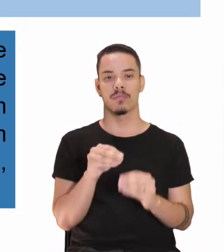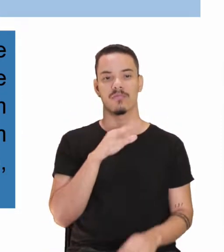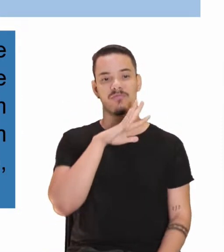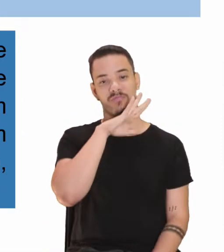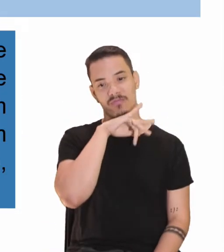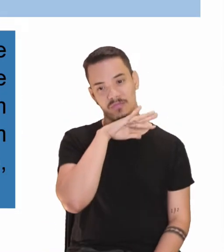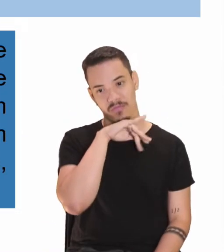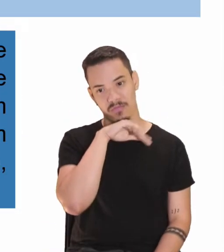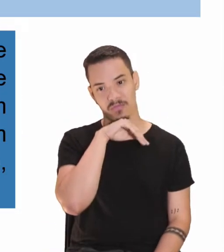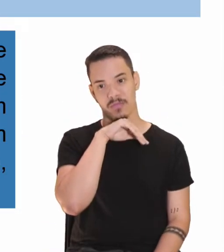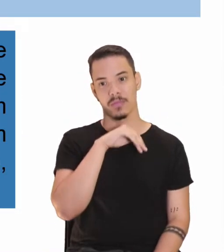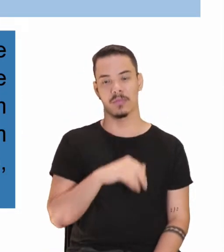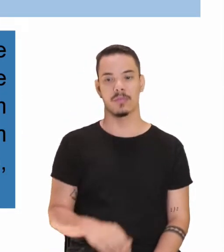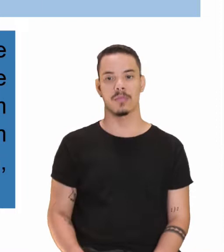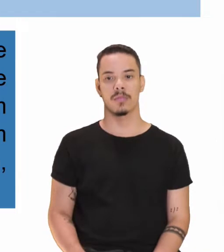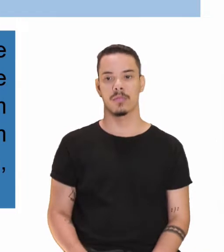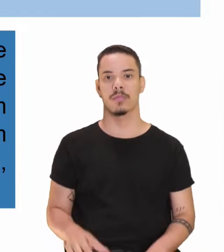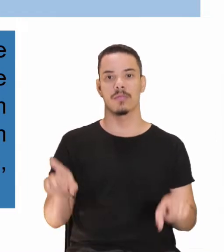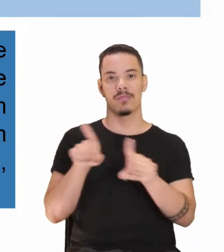e